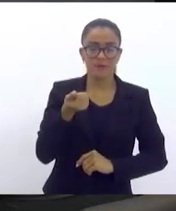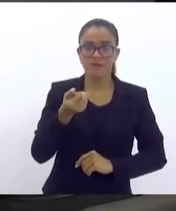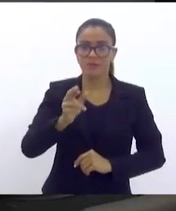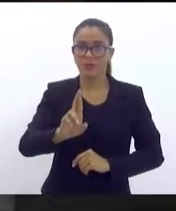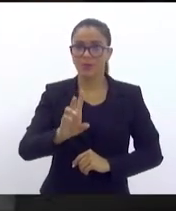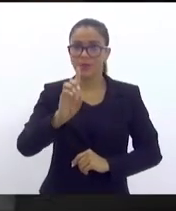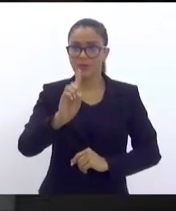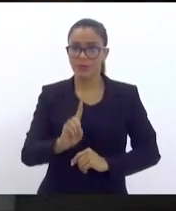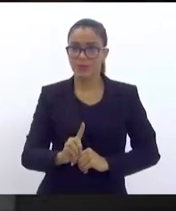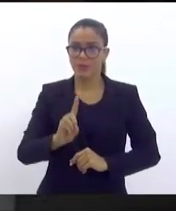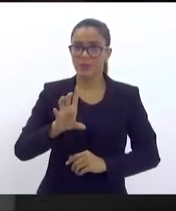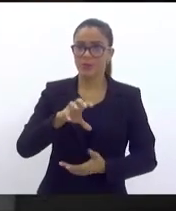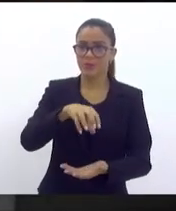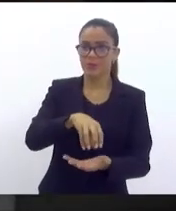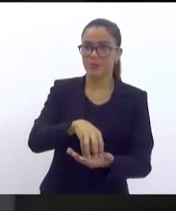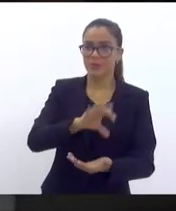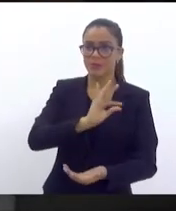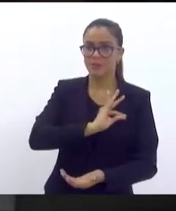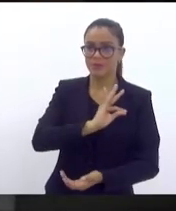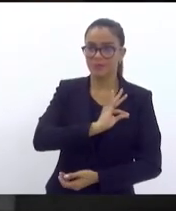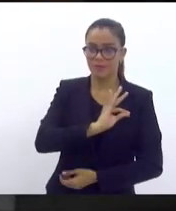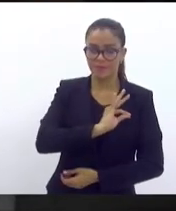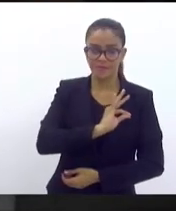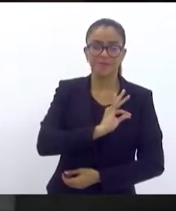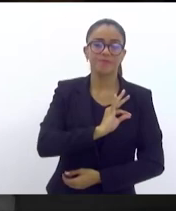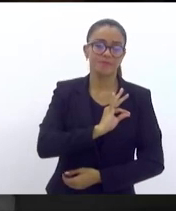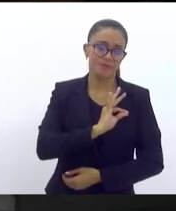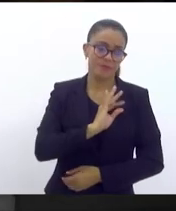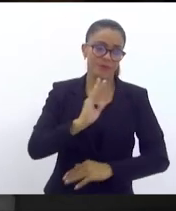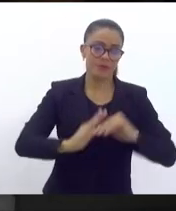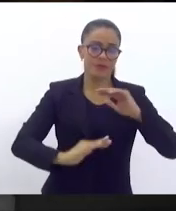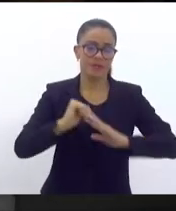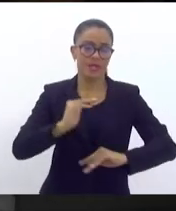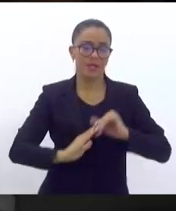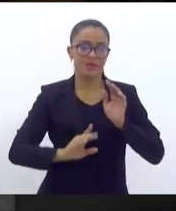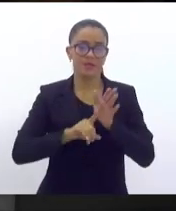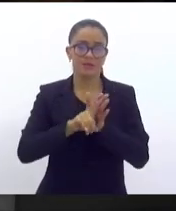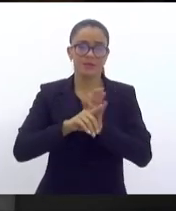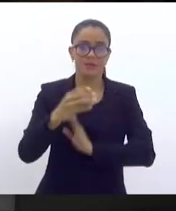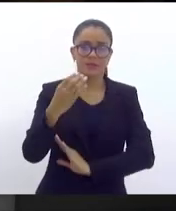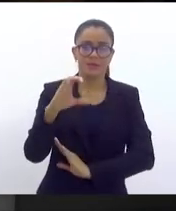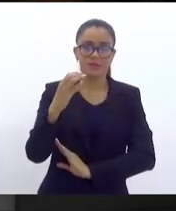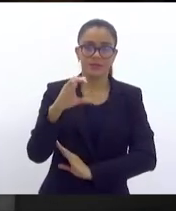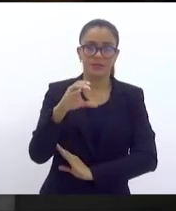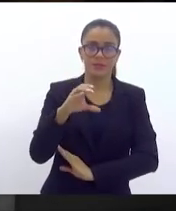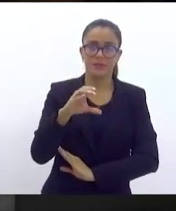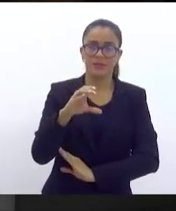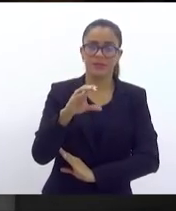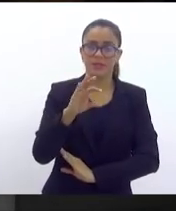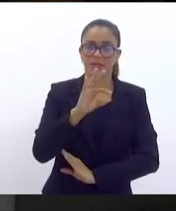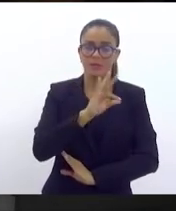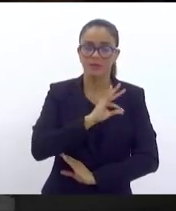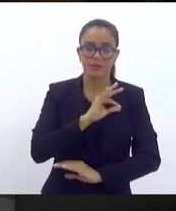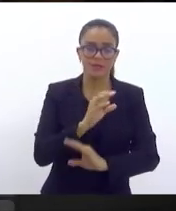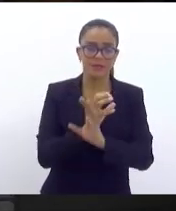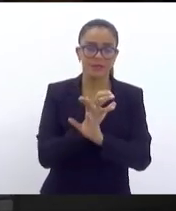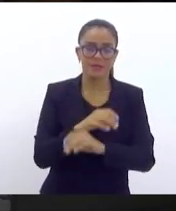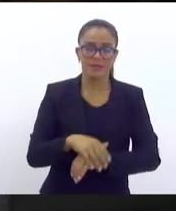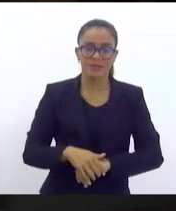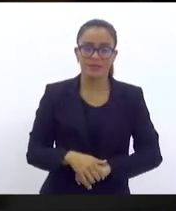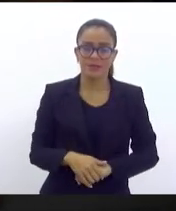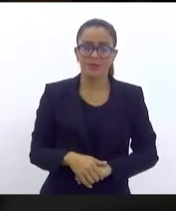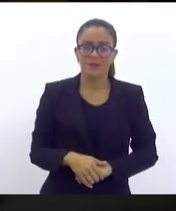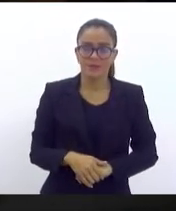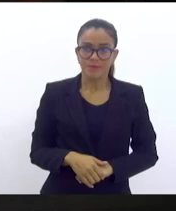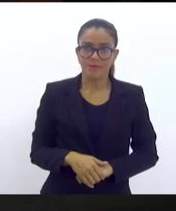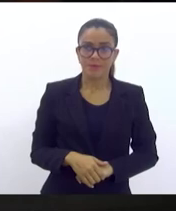do Departamento de Polícia técnico-científica da Polícia Civil senhor Márcio Pereira de Carvalho muito